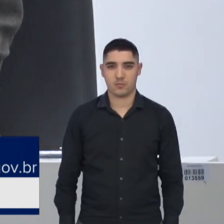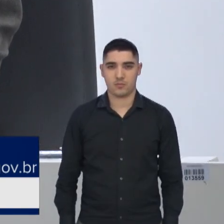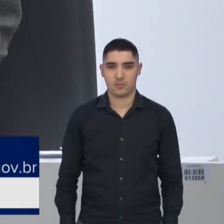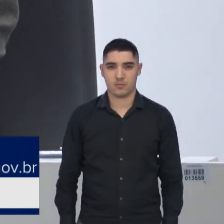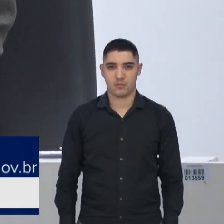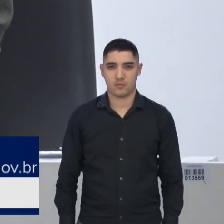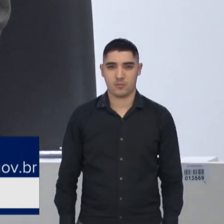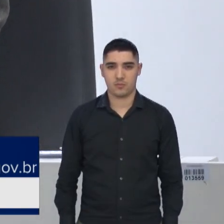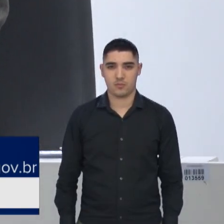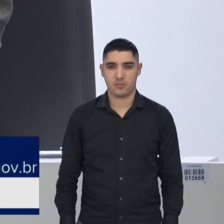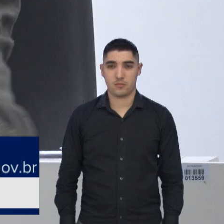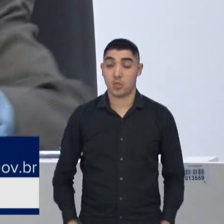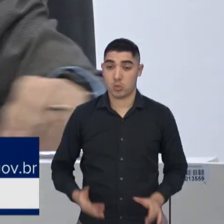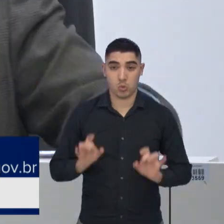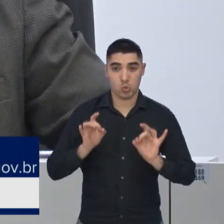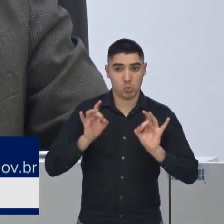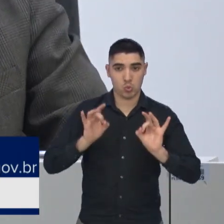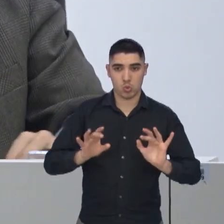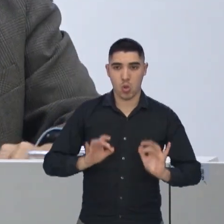Esse processo, senhor presidente.